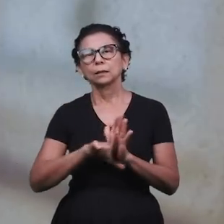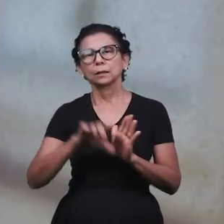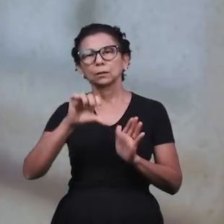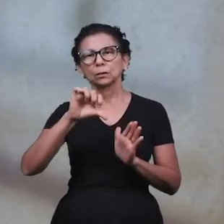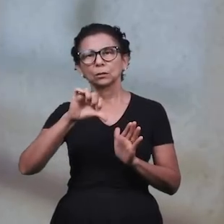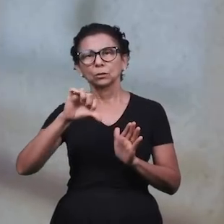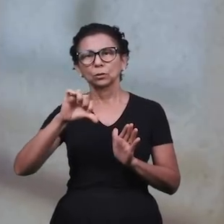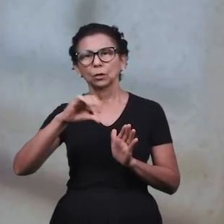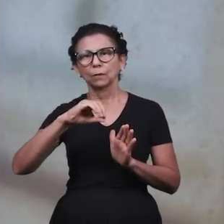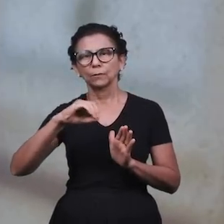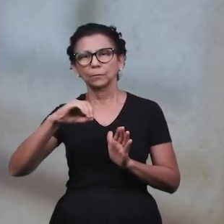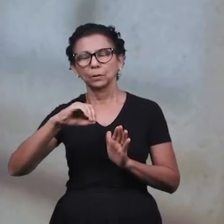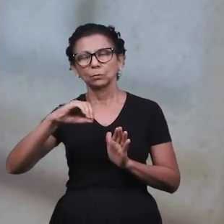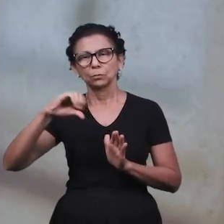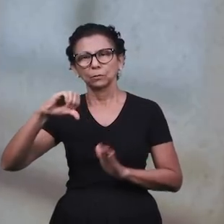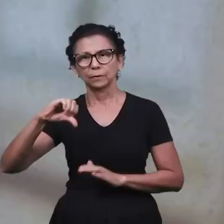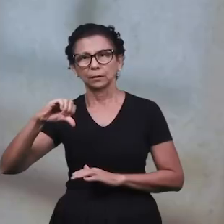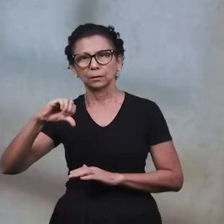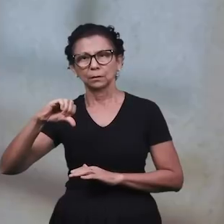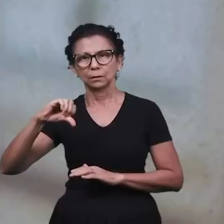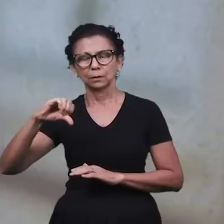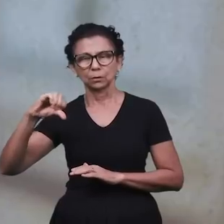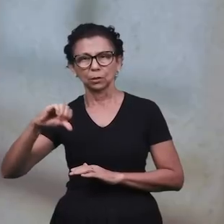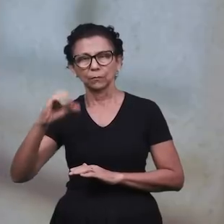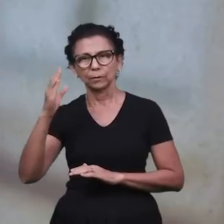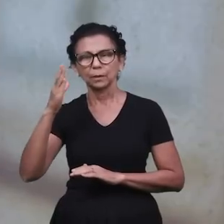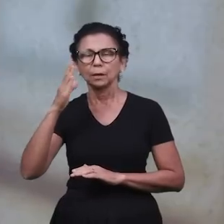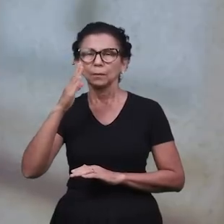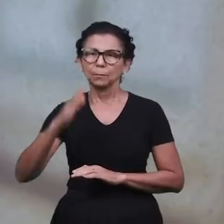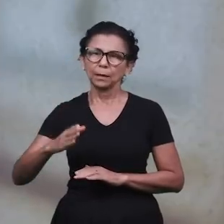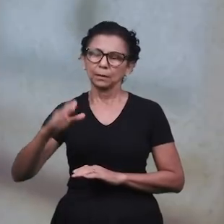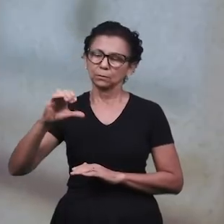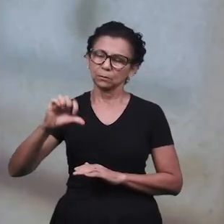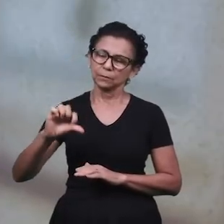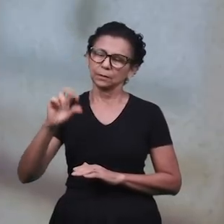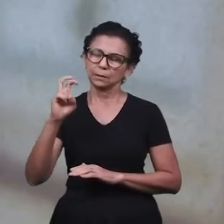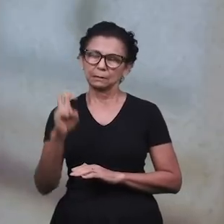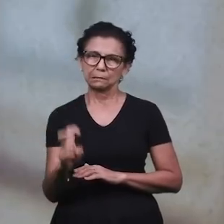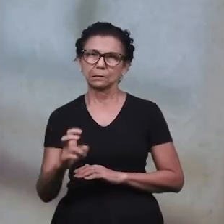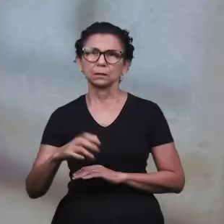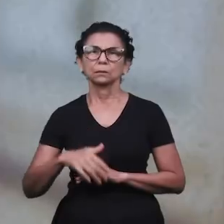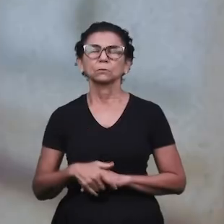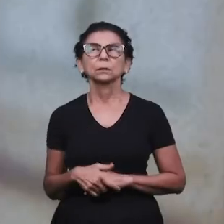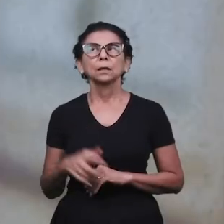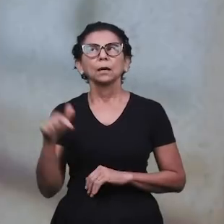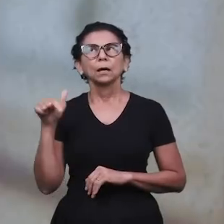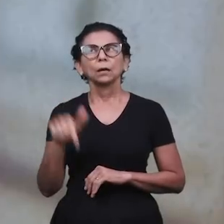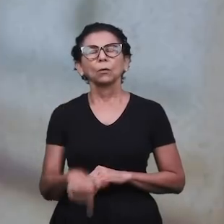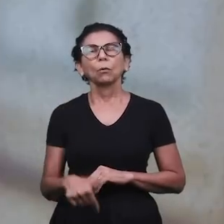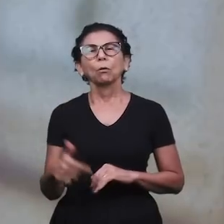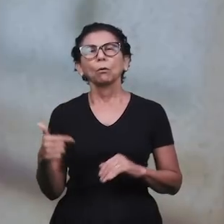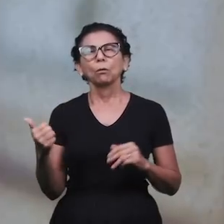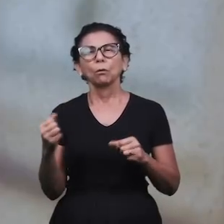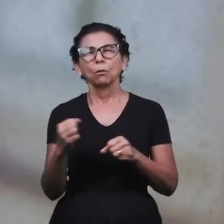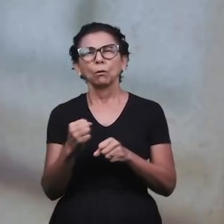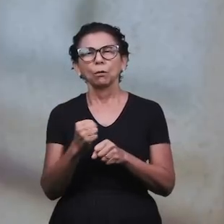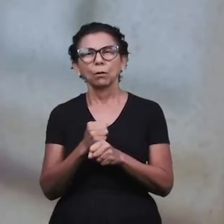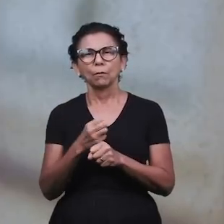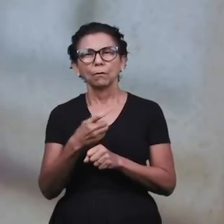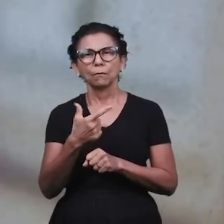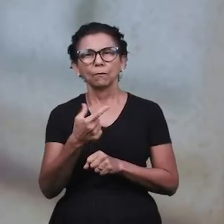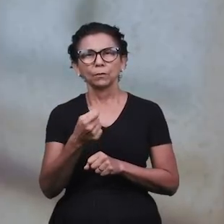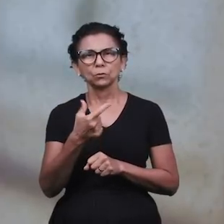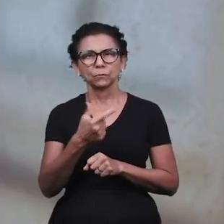9.099 de 95. Então, nós estamos, vamos dizer, neste ano, nós iremos completar